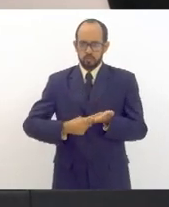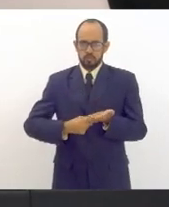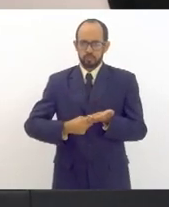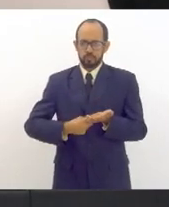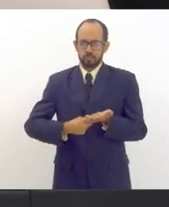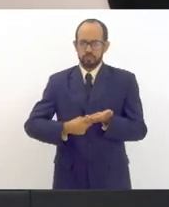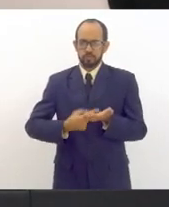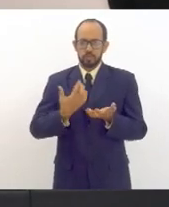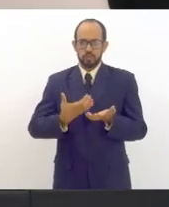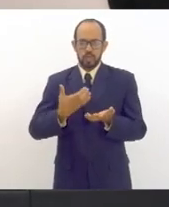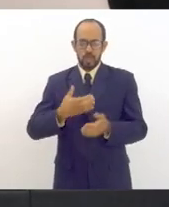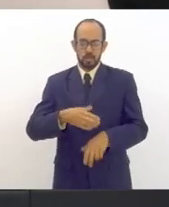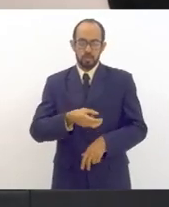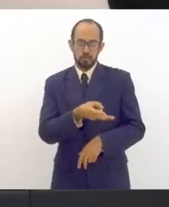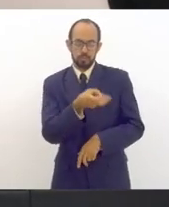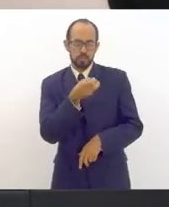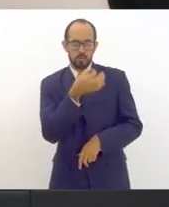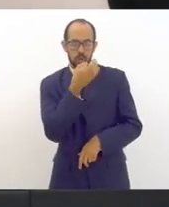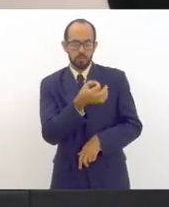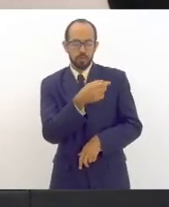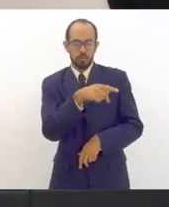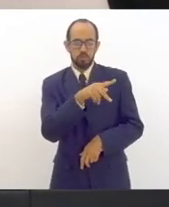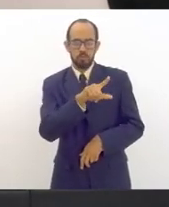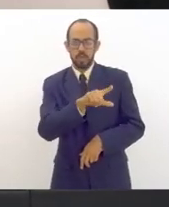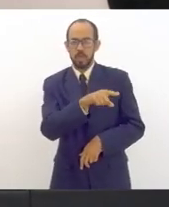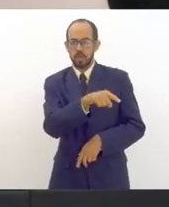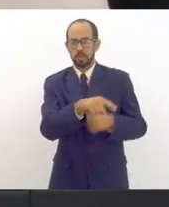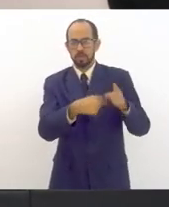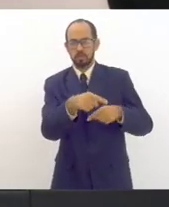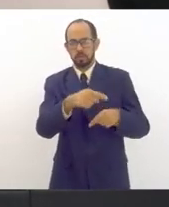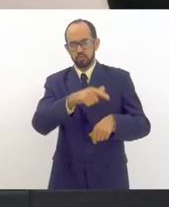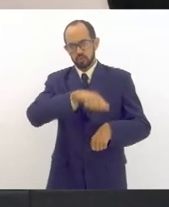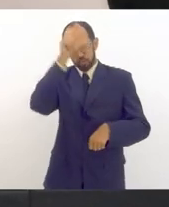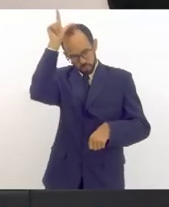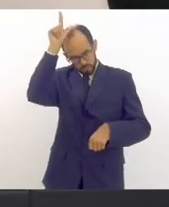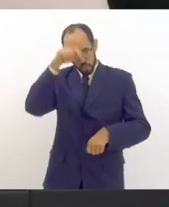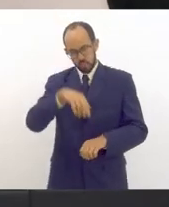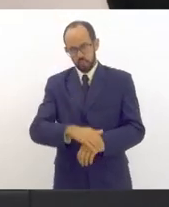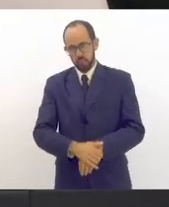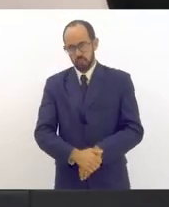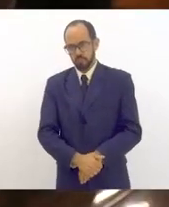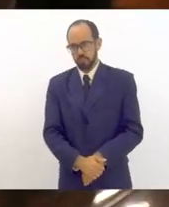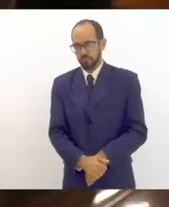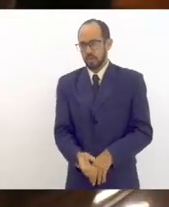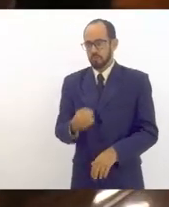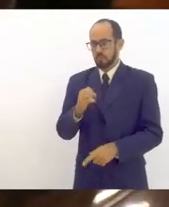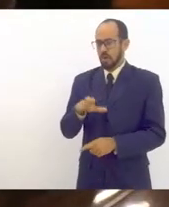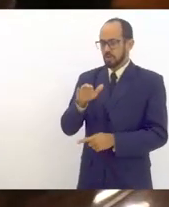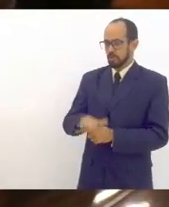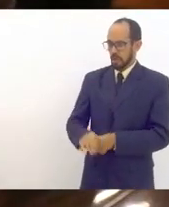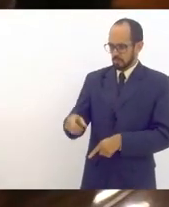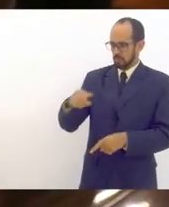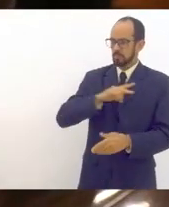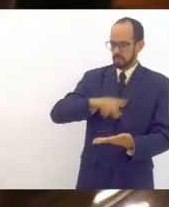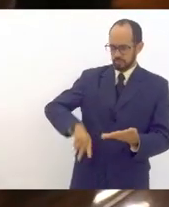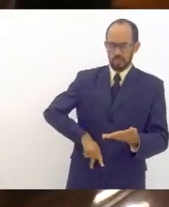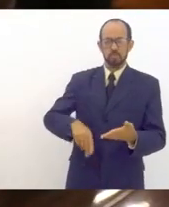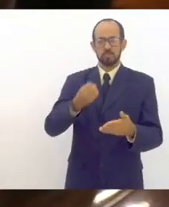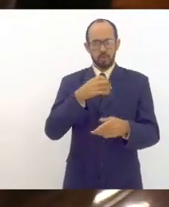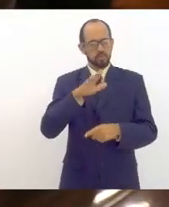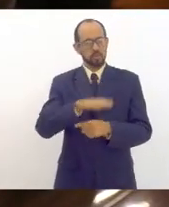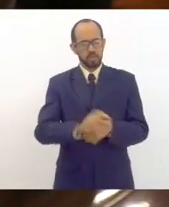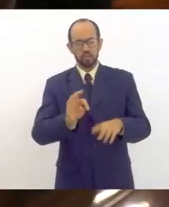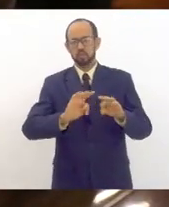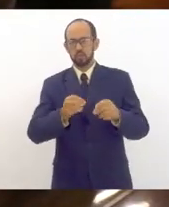eu quero ouvir o líder do PL primeiro, depois vou ouvir o deputado Luiz Paulo. Boa tarde, presidente. Boa tarde a todos os